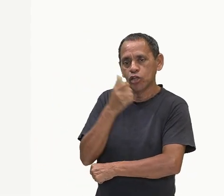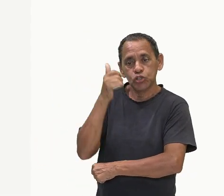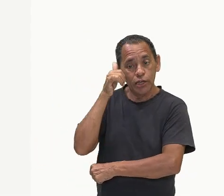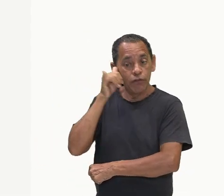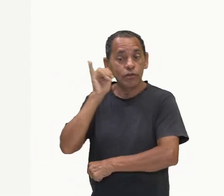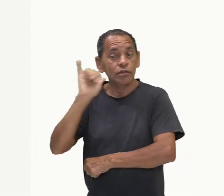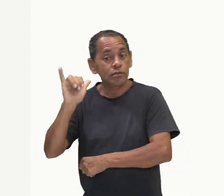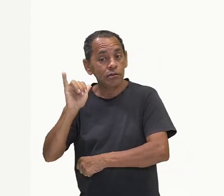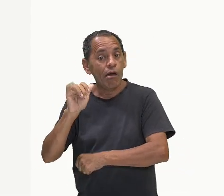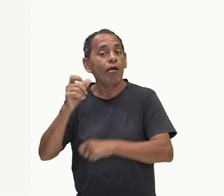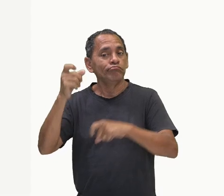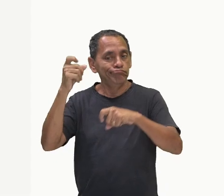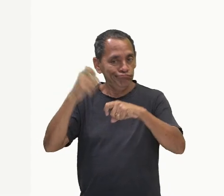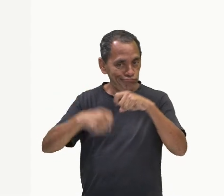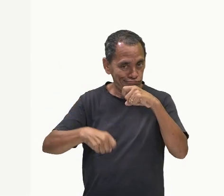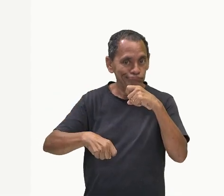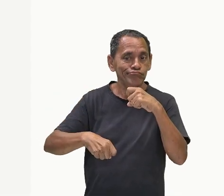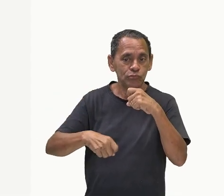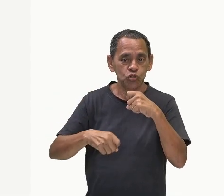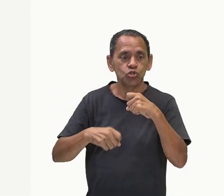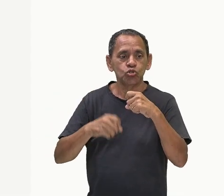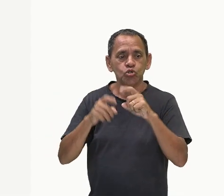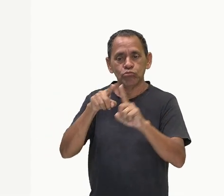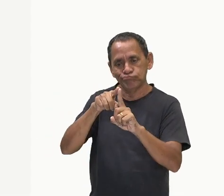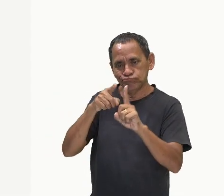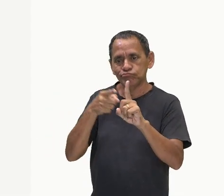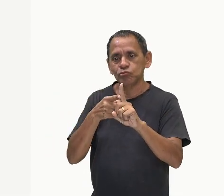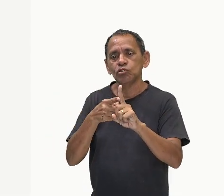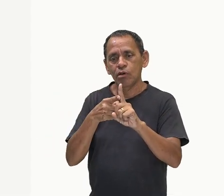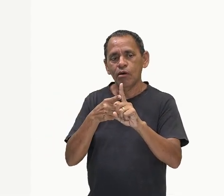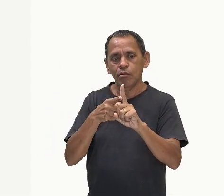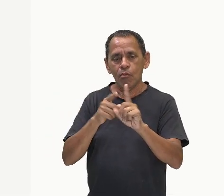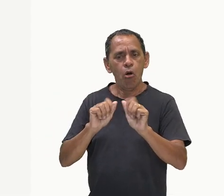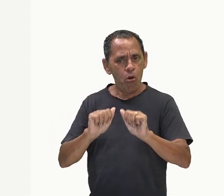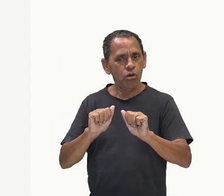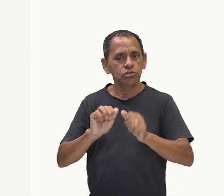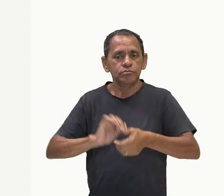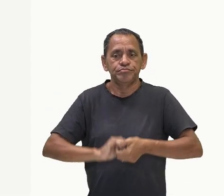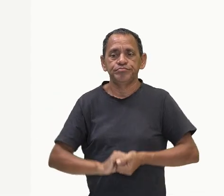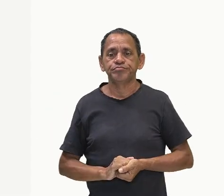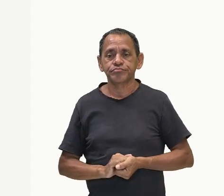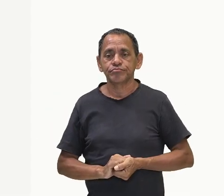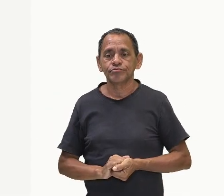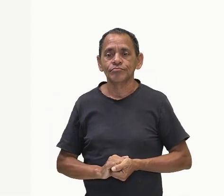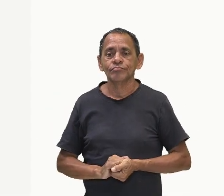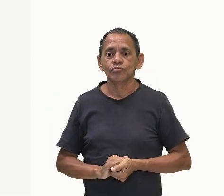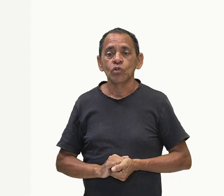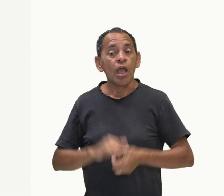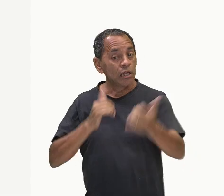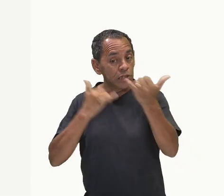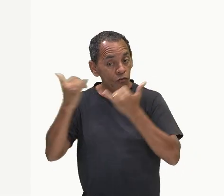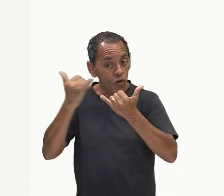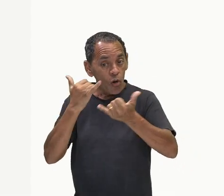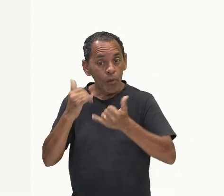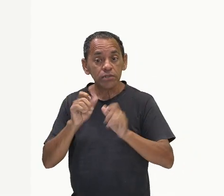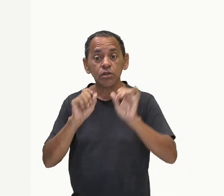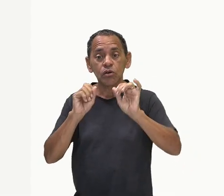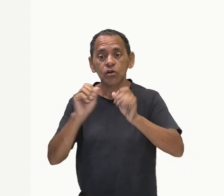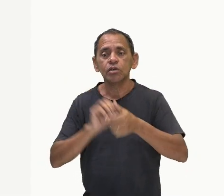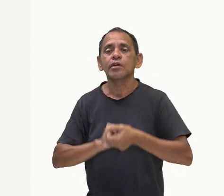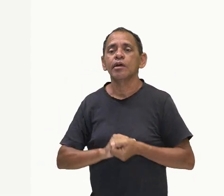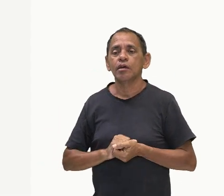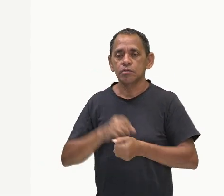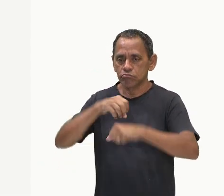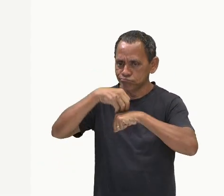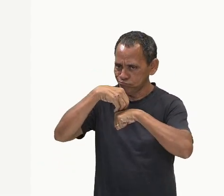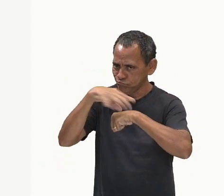não engravidar. Essa é a informação da menstruação e da fertilidade que eu tenho para passar para